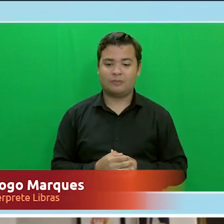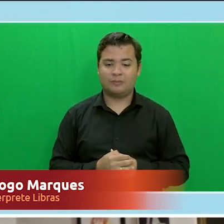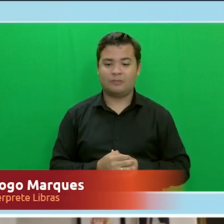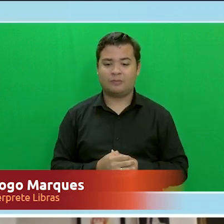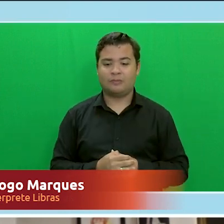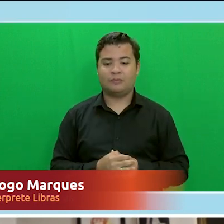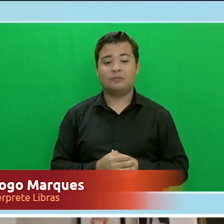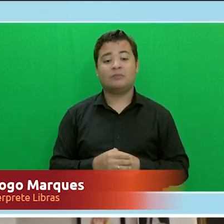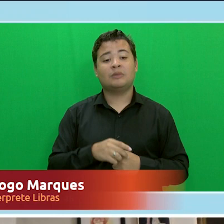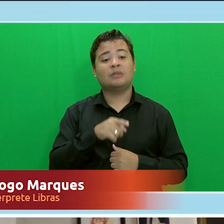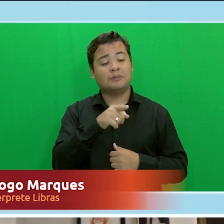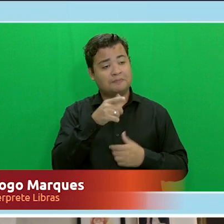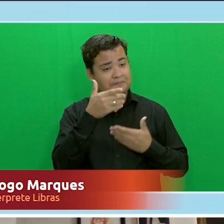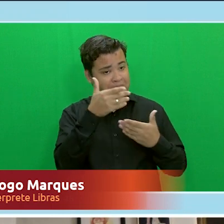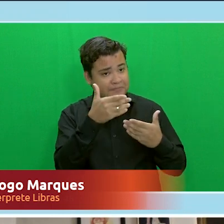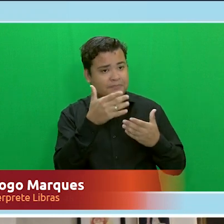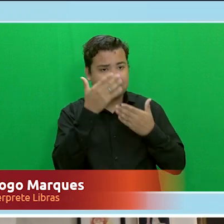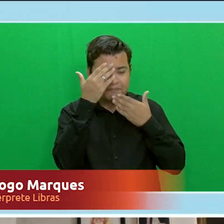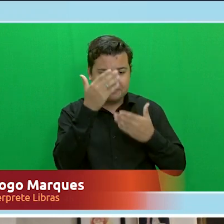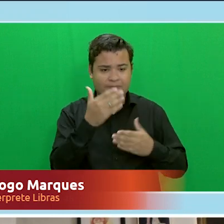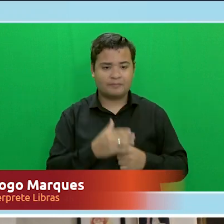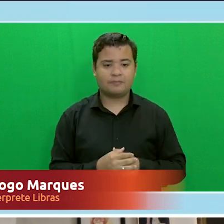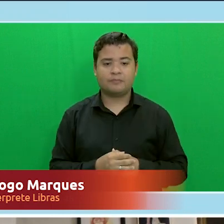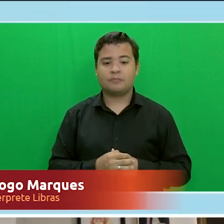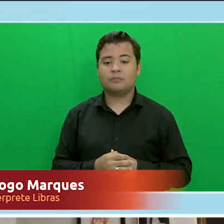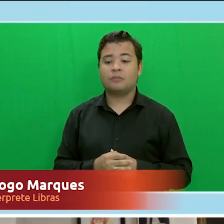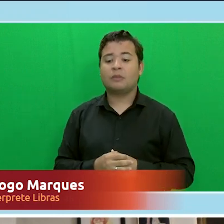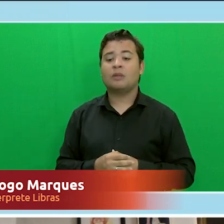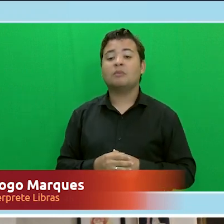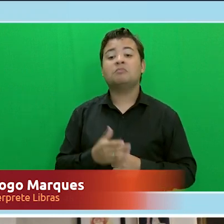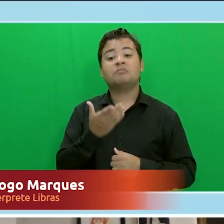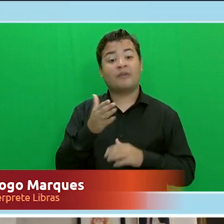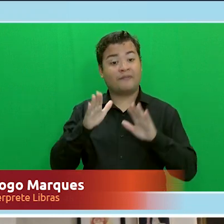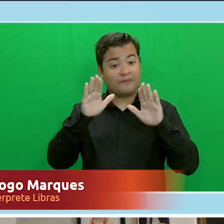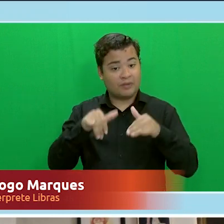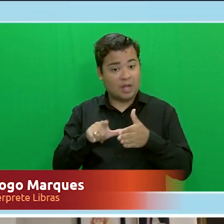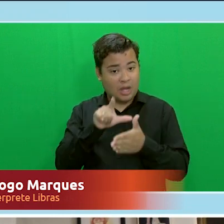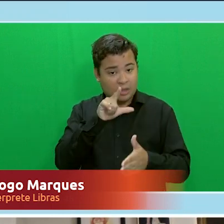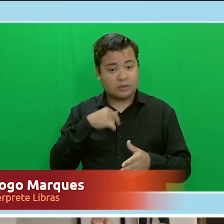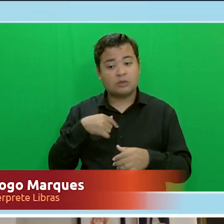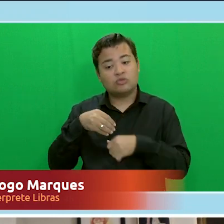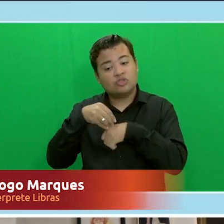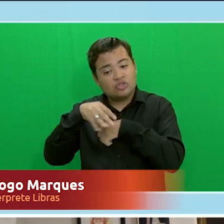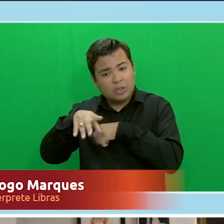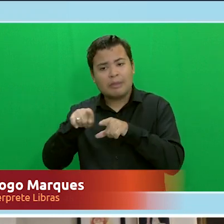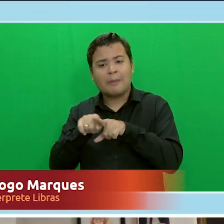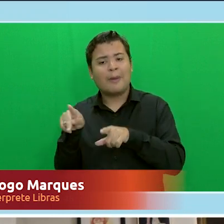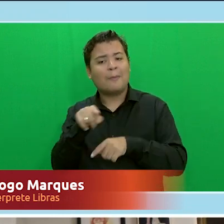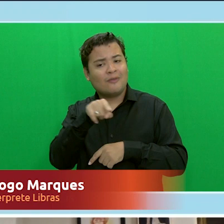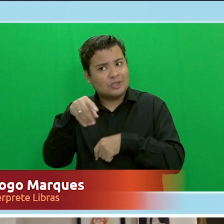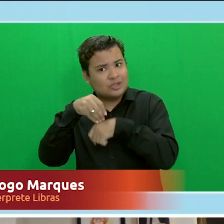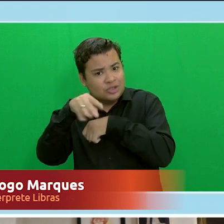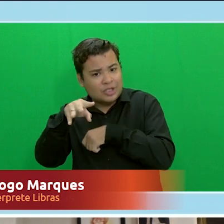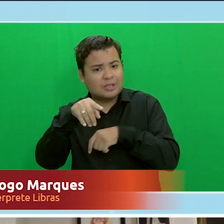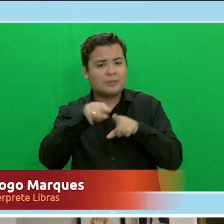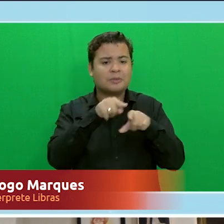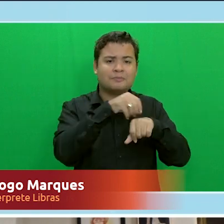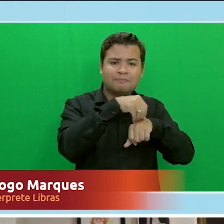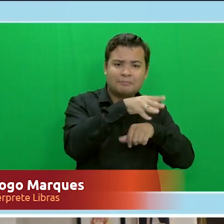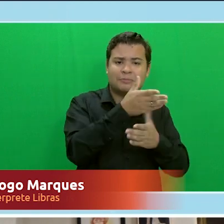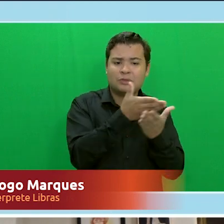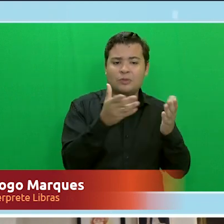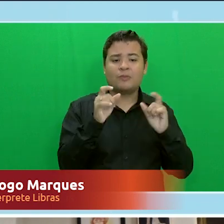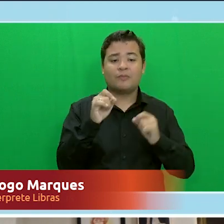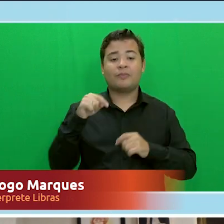à disposição, tá? Antes de encerrar, vou dar uma dica até para vocês, professores também, se não conhecem, e para o nosso público.